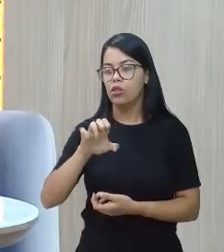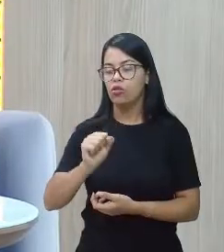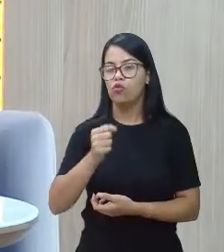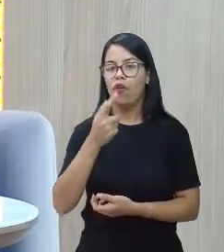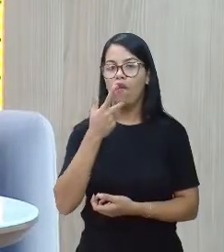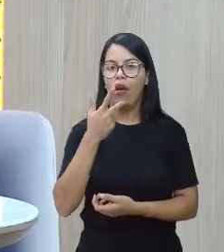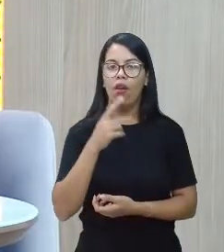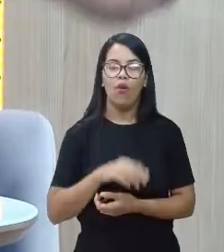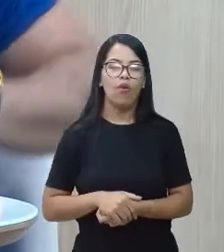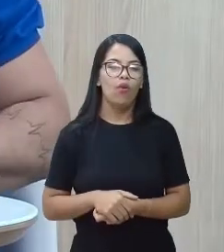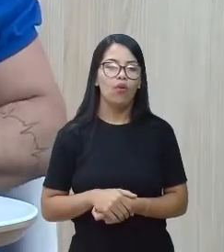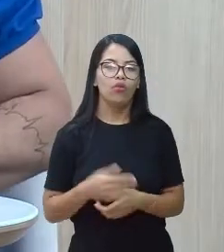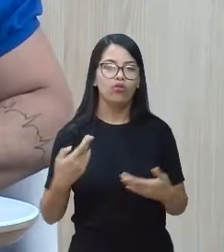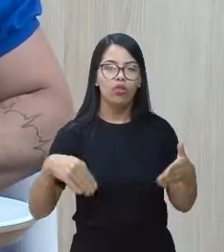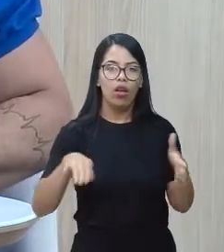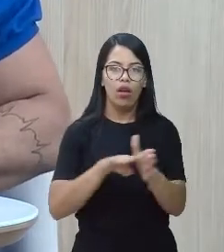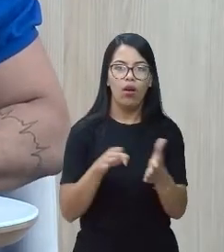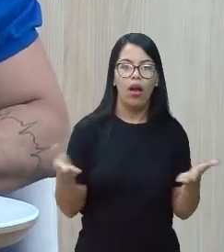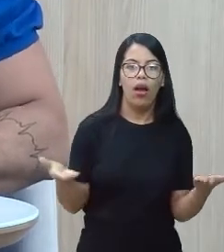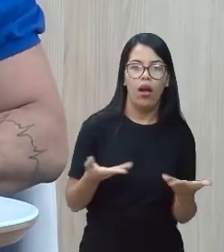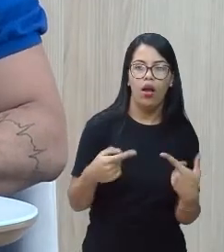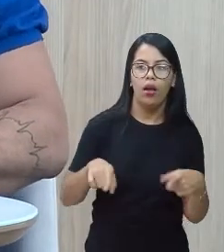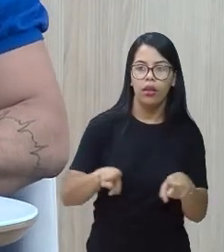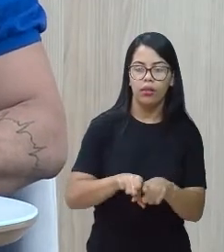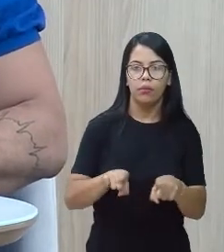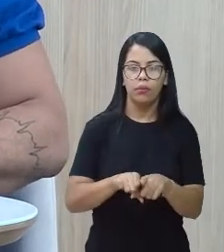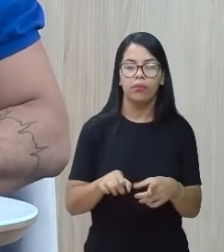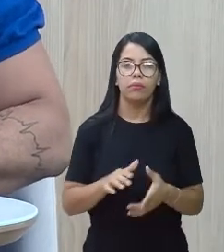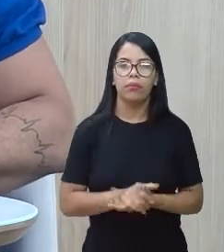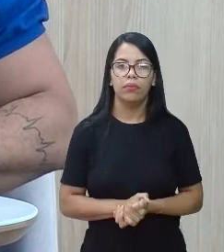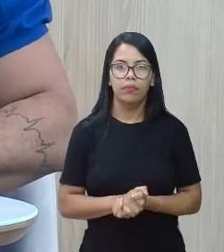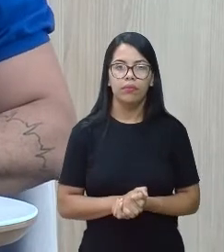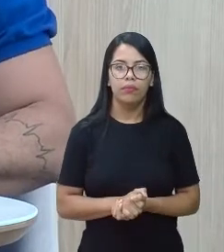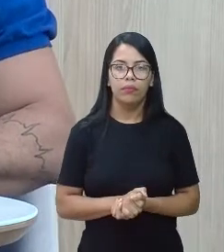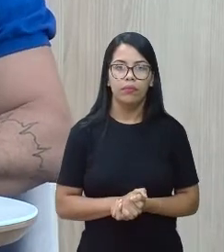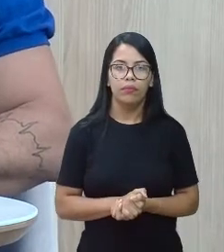Vinícius acabou de chegar aqui também, viu? Olha.